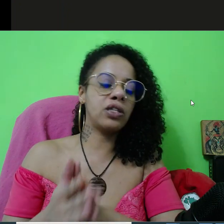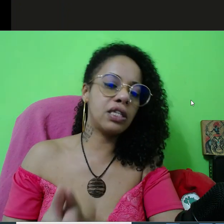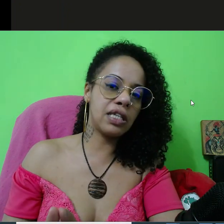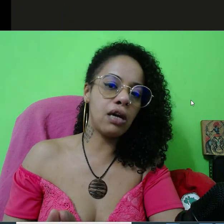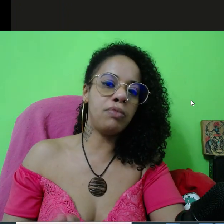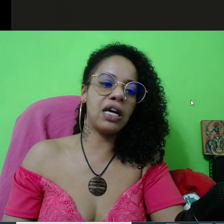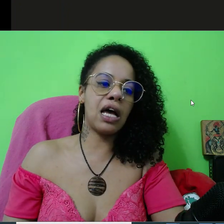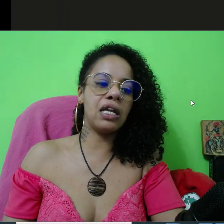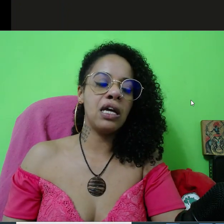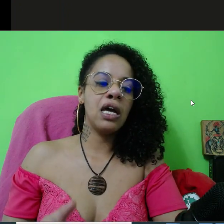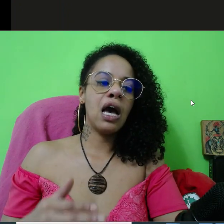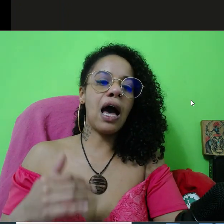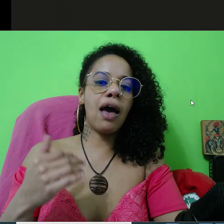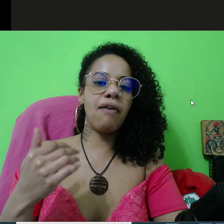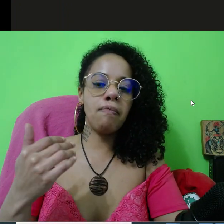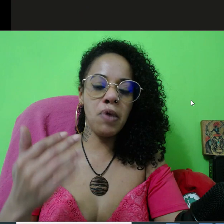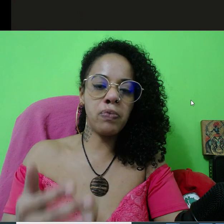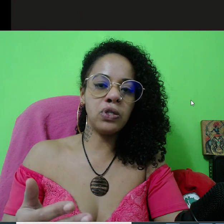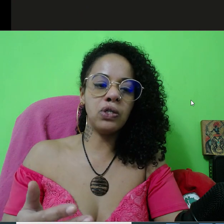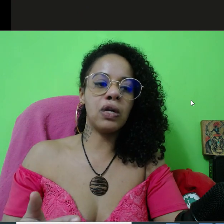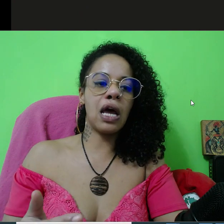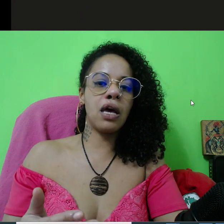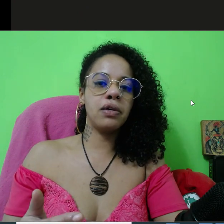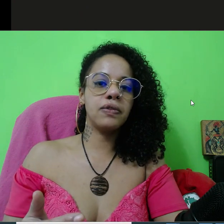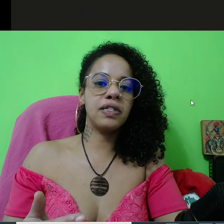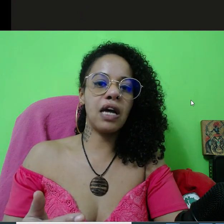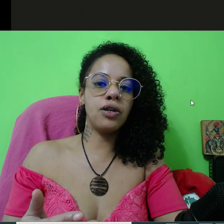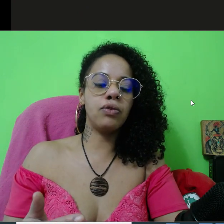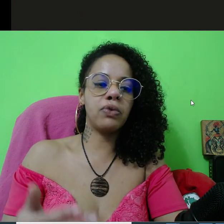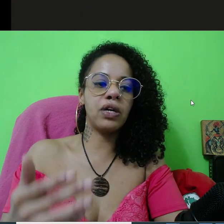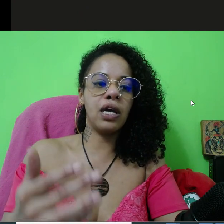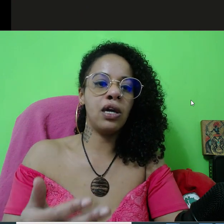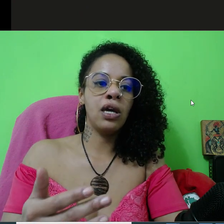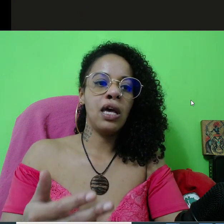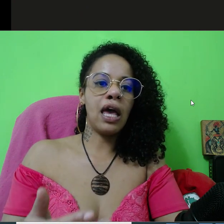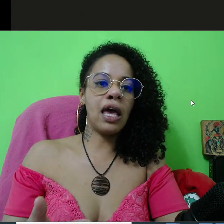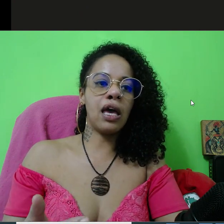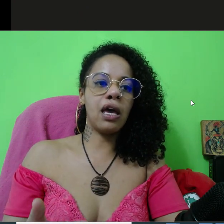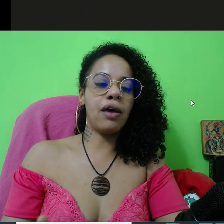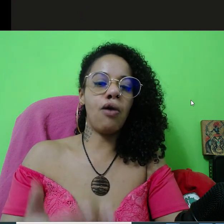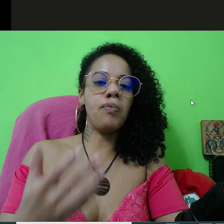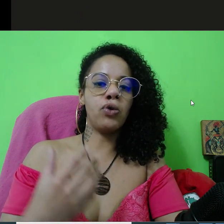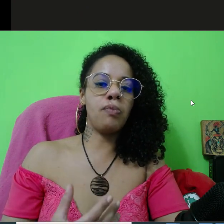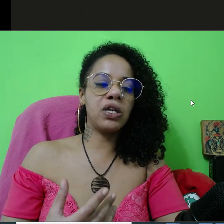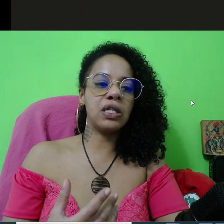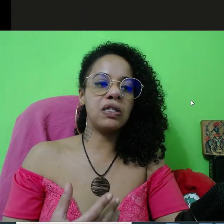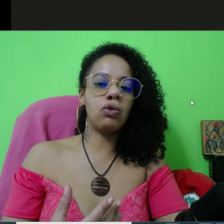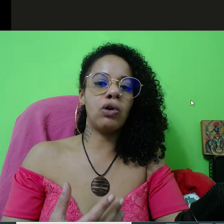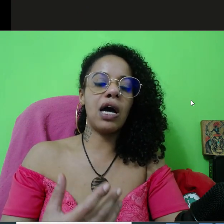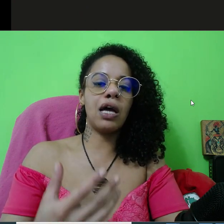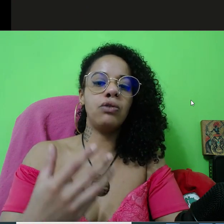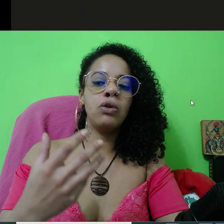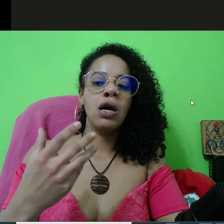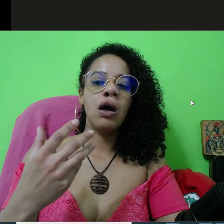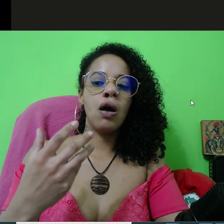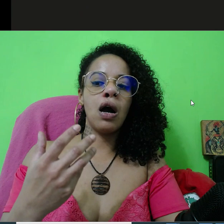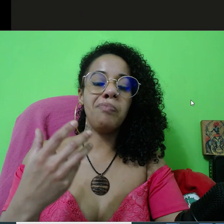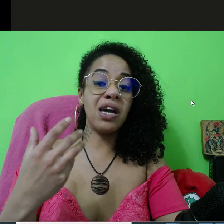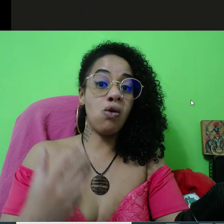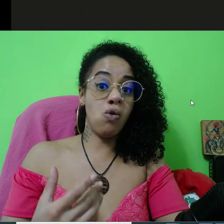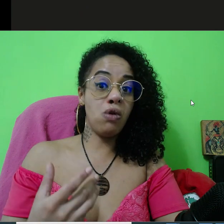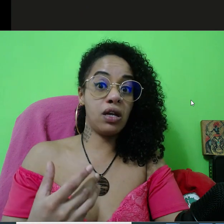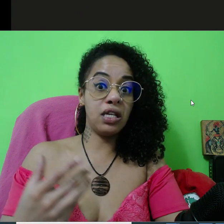recorte Zinho eu vou ser obrigada a me posicionar certo porque é o meu nome que está sendo colocado